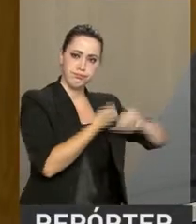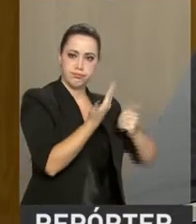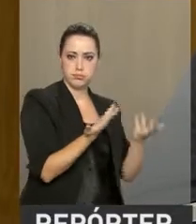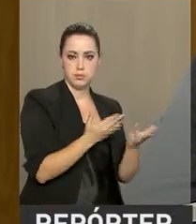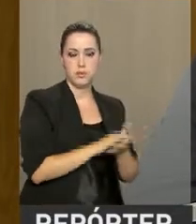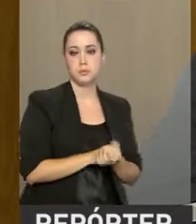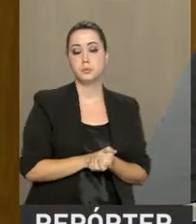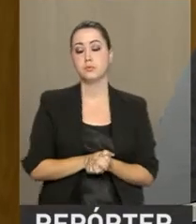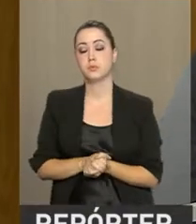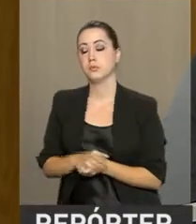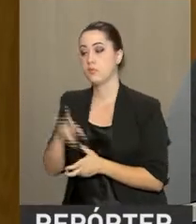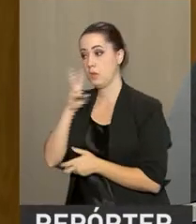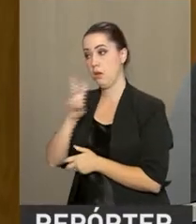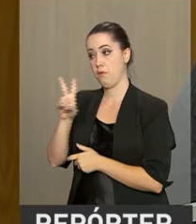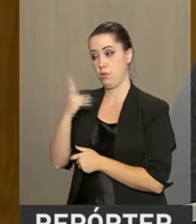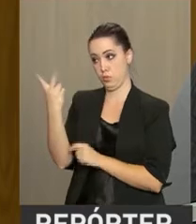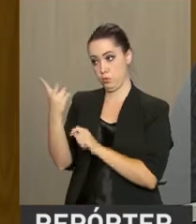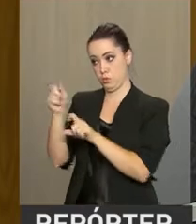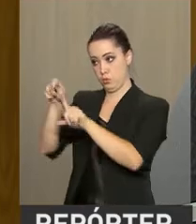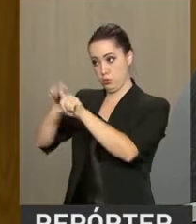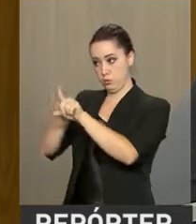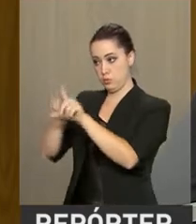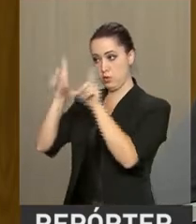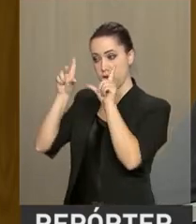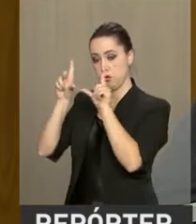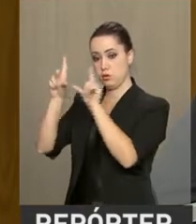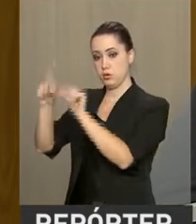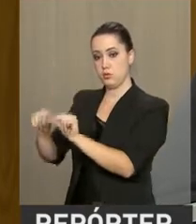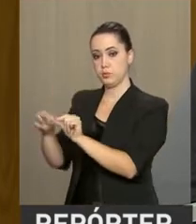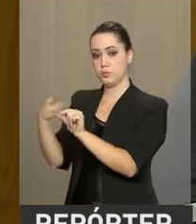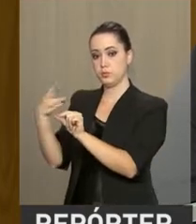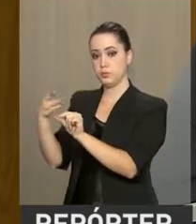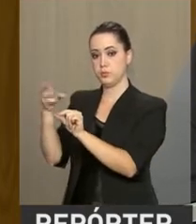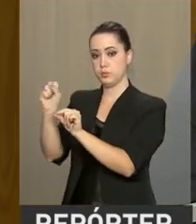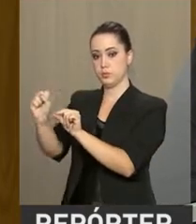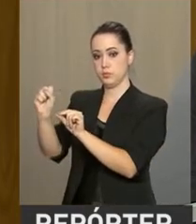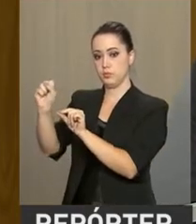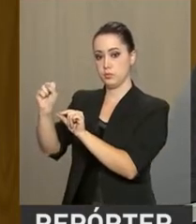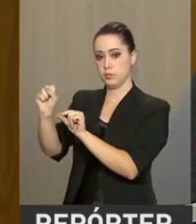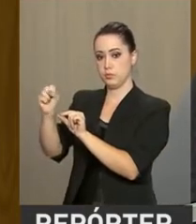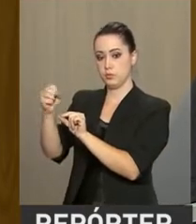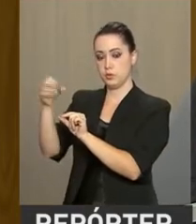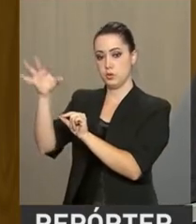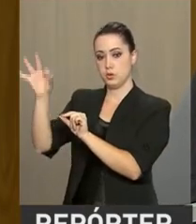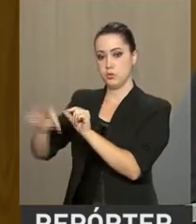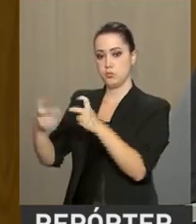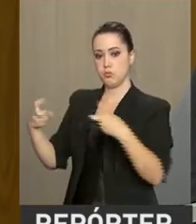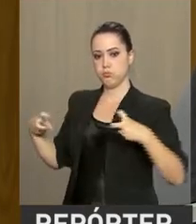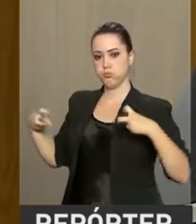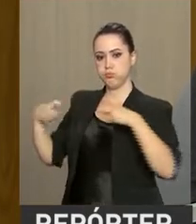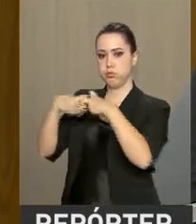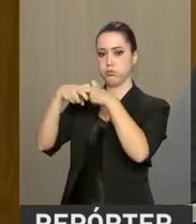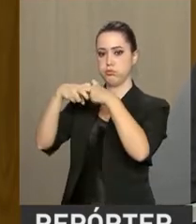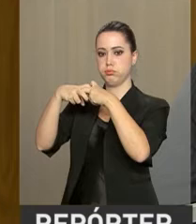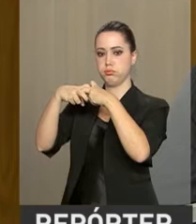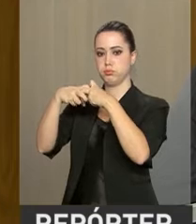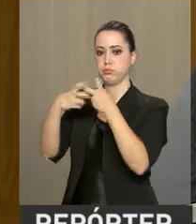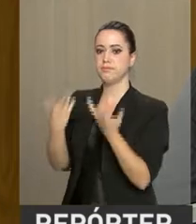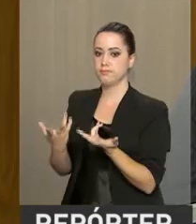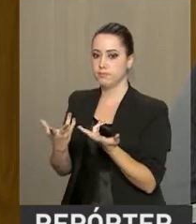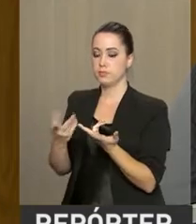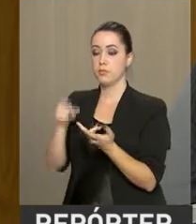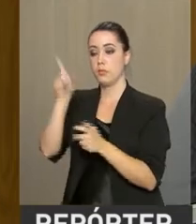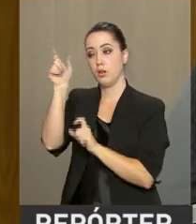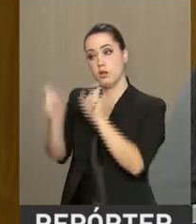nos primeiros dois meses houve uma redução de 38 por cento dos acidentes importante frisar que